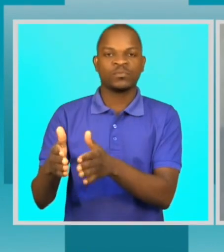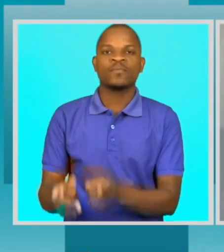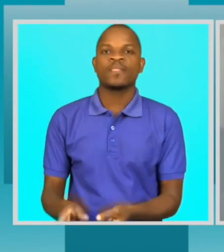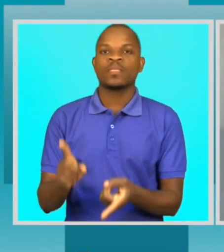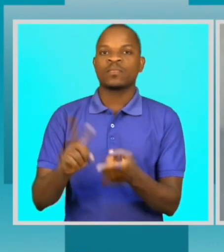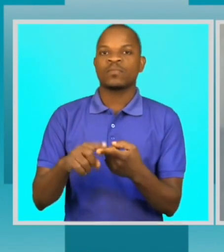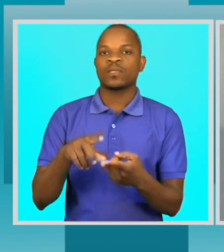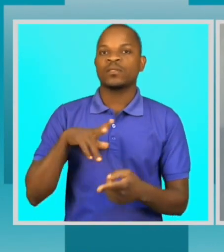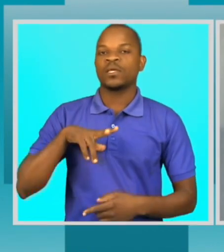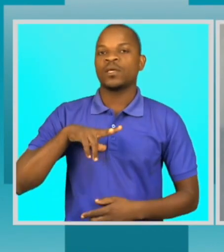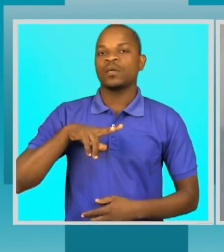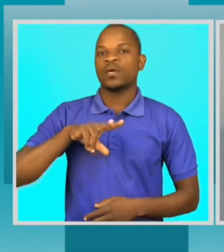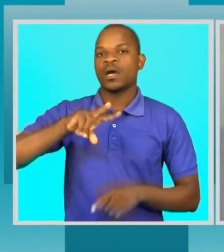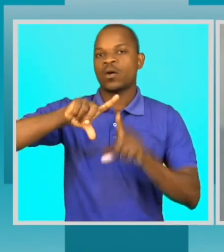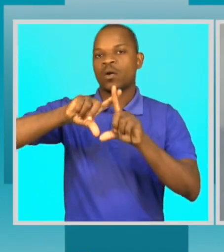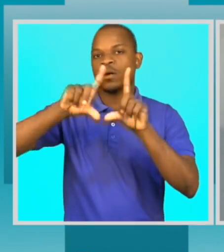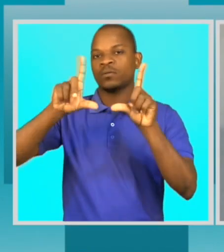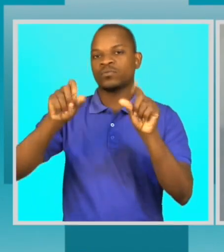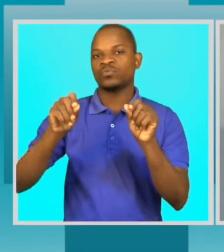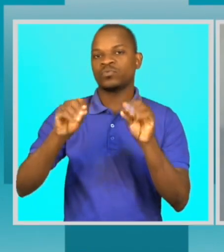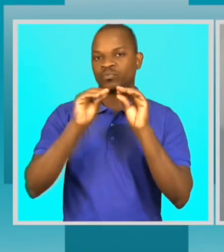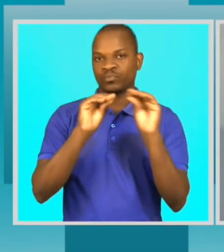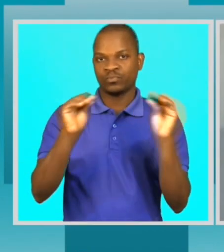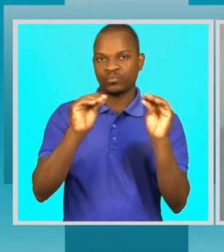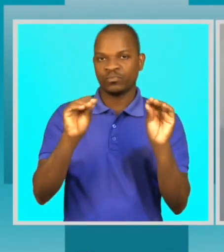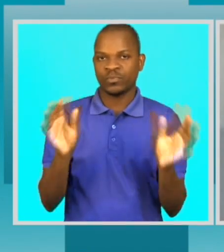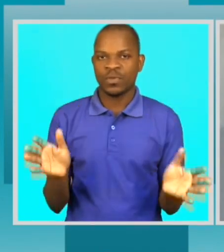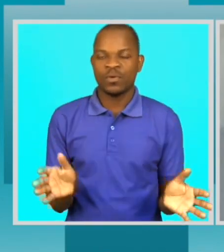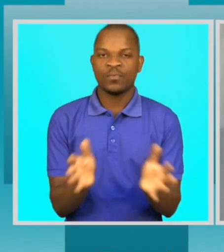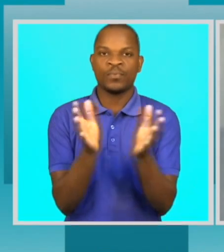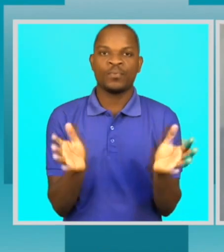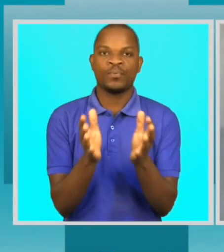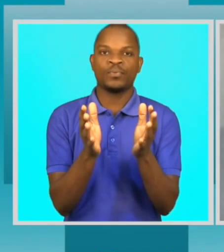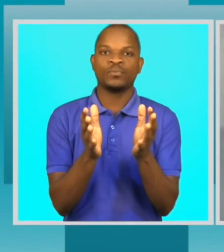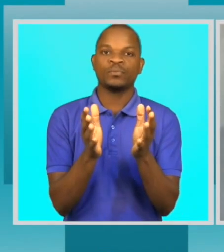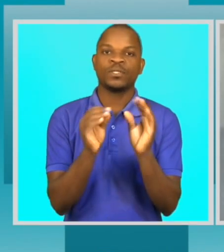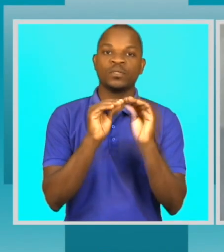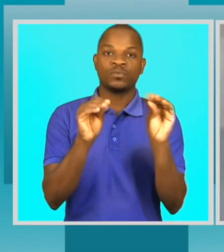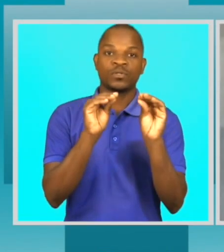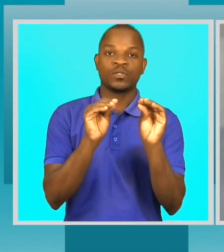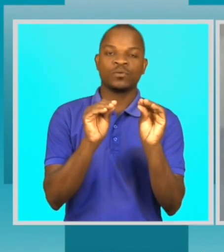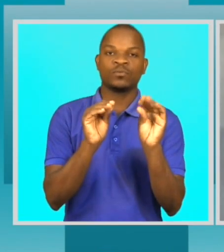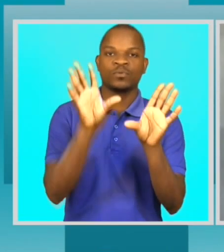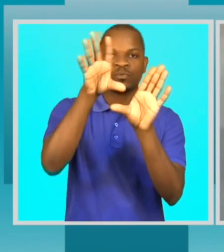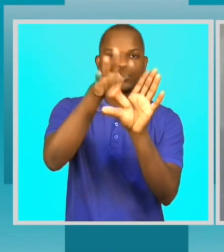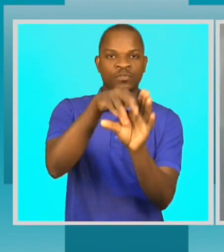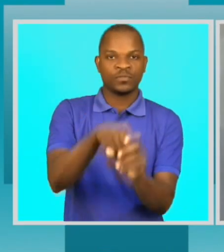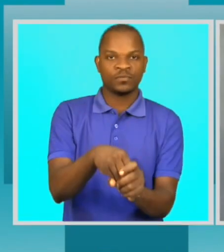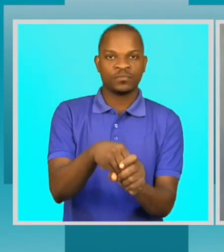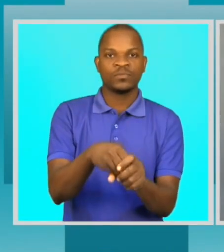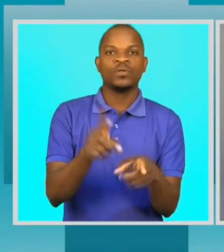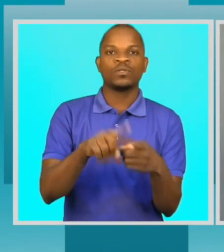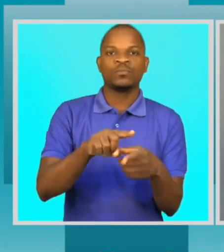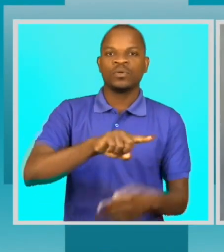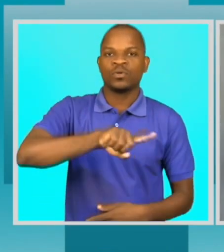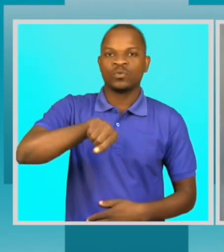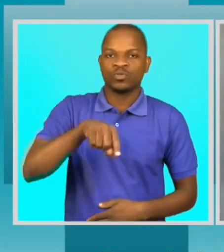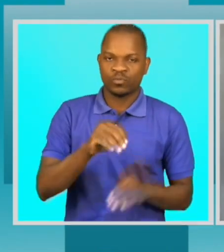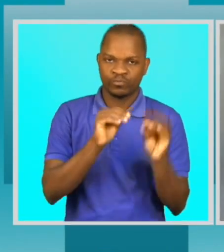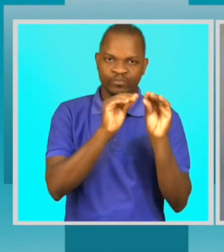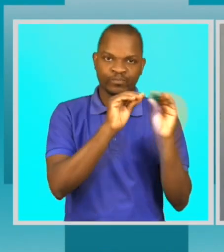componente de educação, onde promovemos a educação inclusiva para as pessoas com deficiência, promovendo abordagens inclusivas, onde capacitamos os